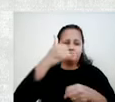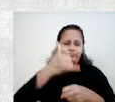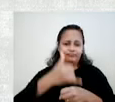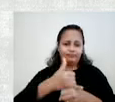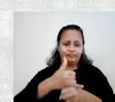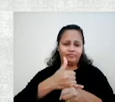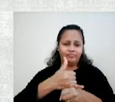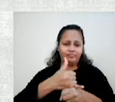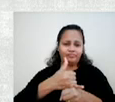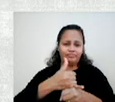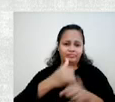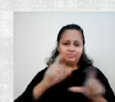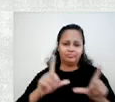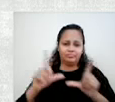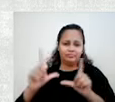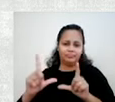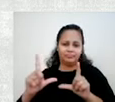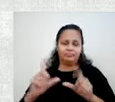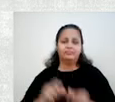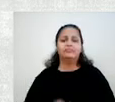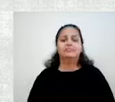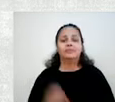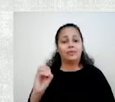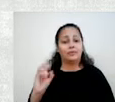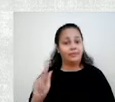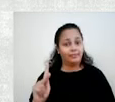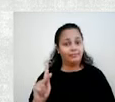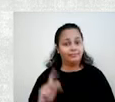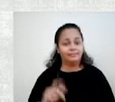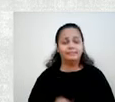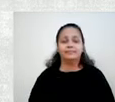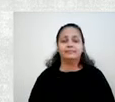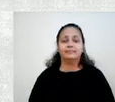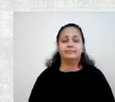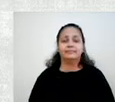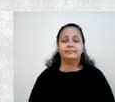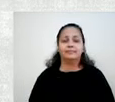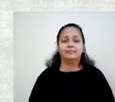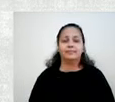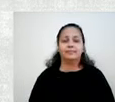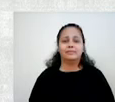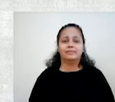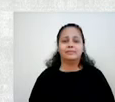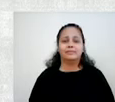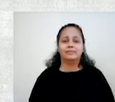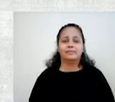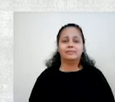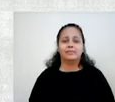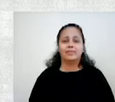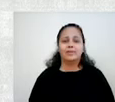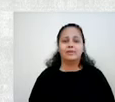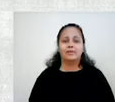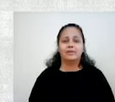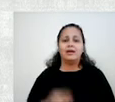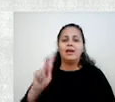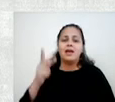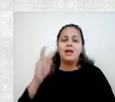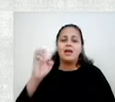né? O Godfrey de Bouillon, ok? Então ele é um dos grandes